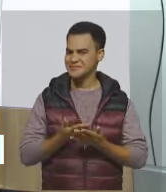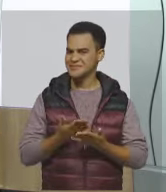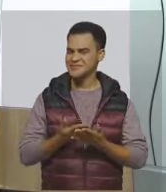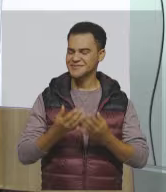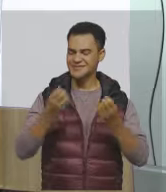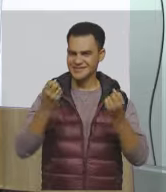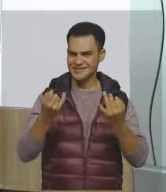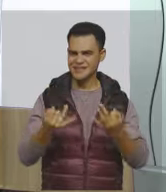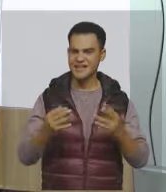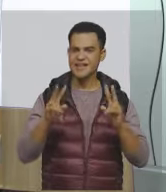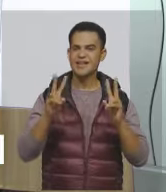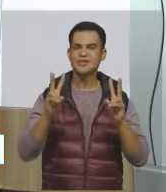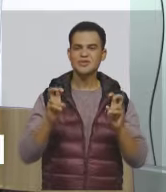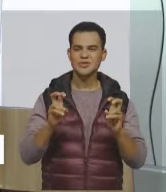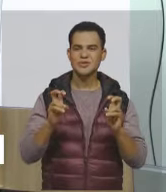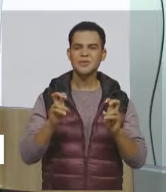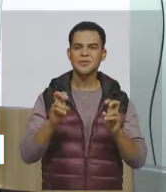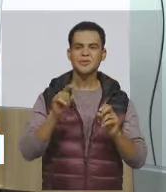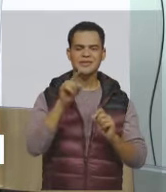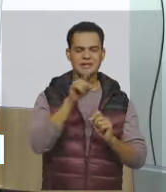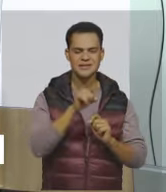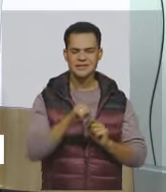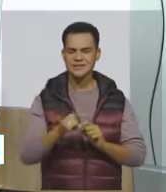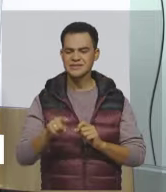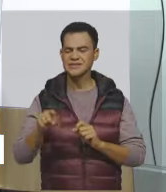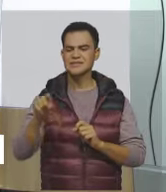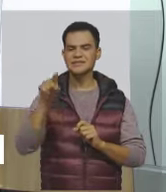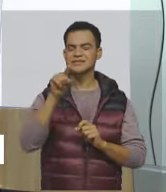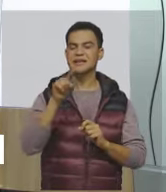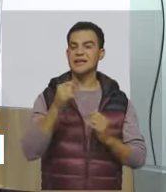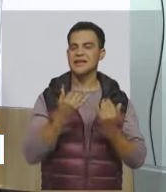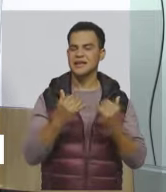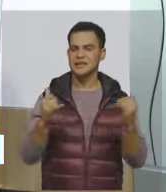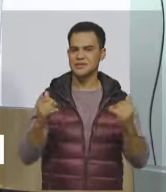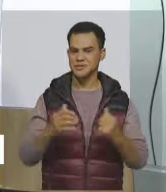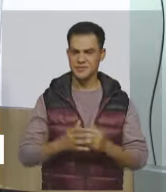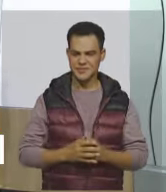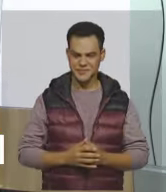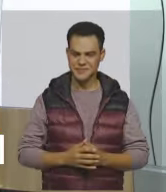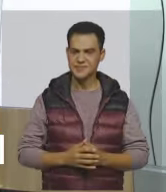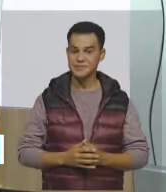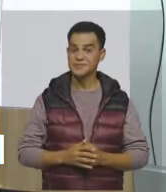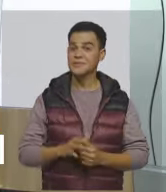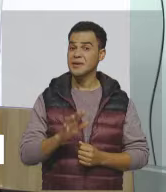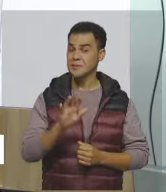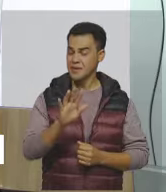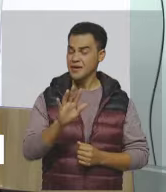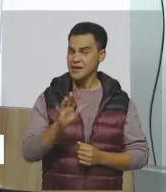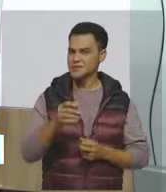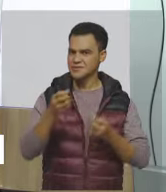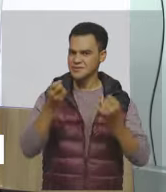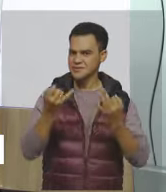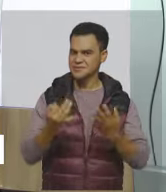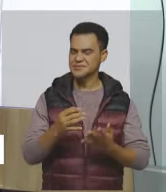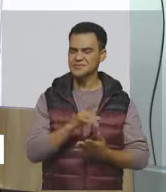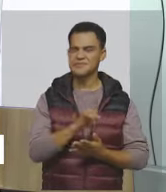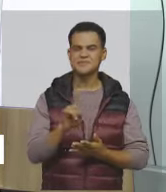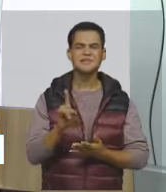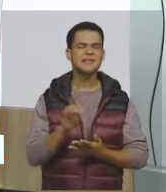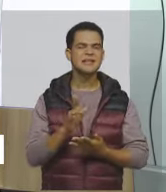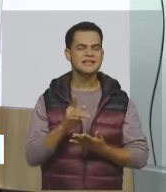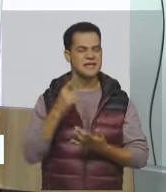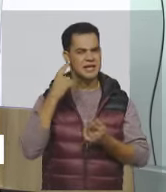sobre circuitos elétricos. Só que a partir desse ciclo eu vou trazer para vocês algumas ideias um pouco